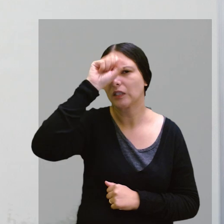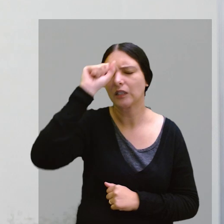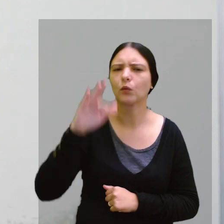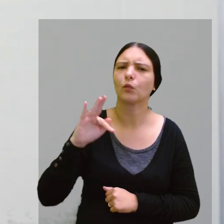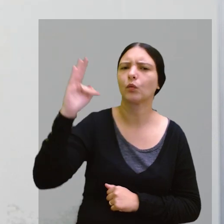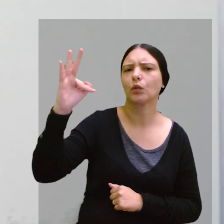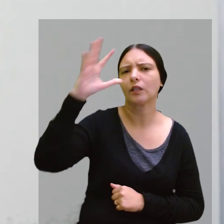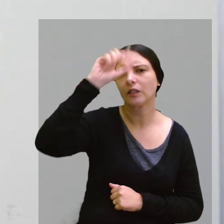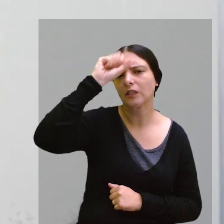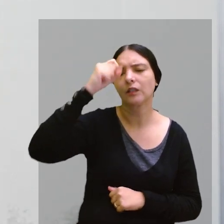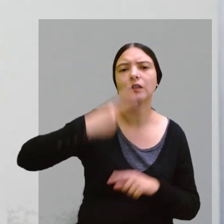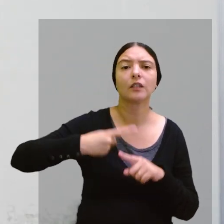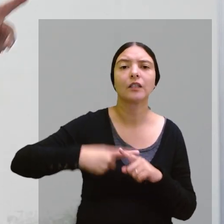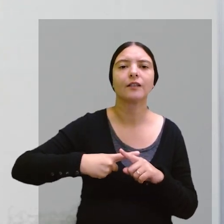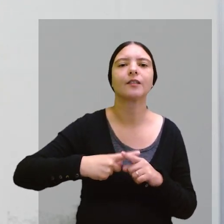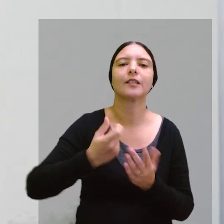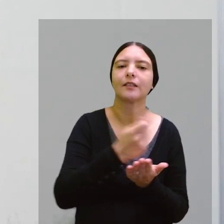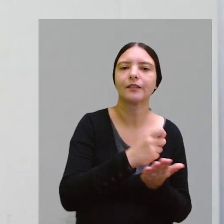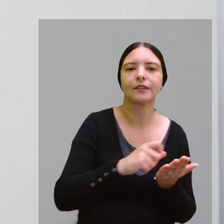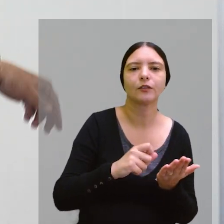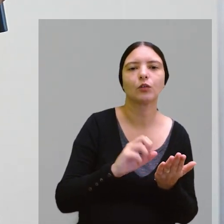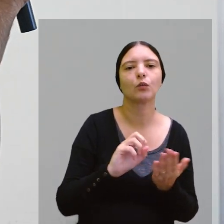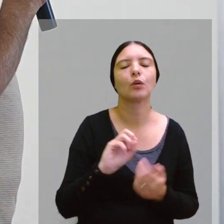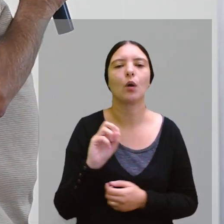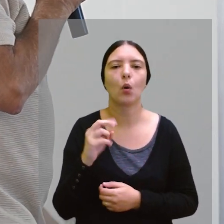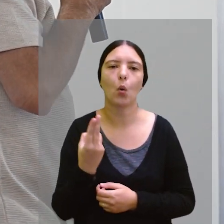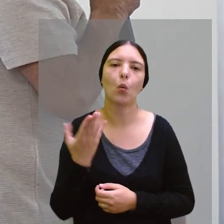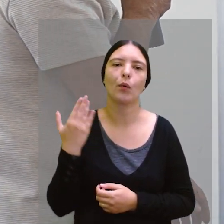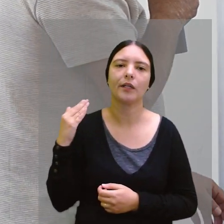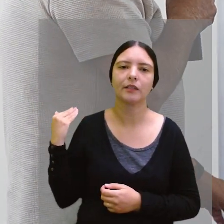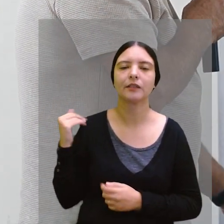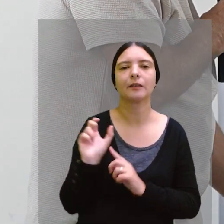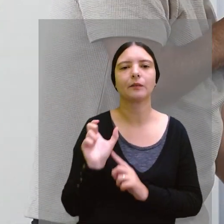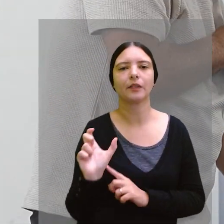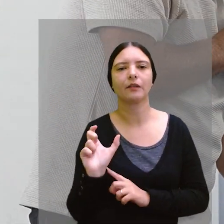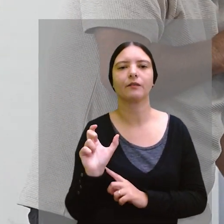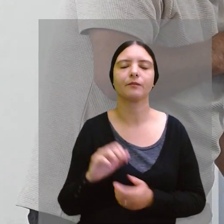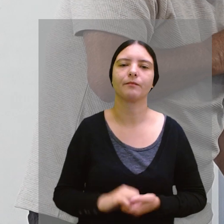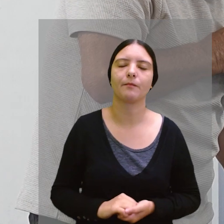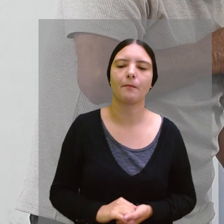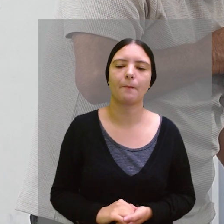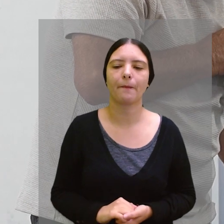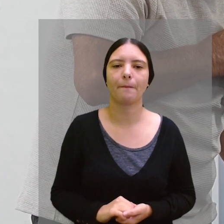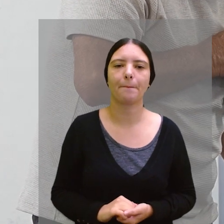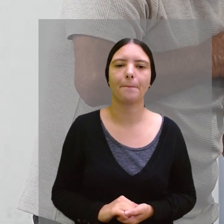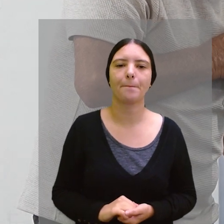vão aprender, será sempre através da escrita, ou, como eu disse lá no início, da palavra.